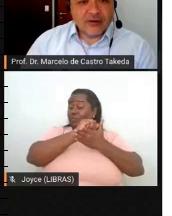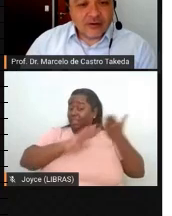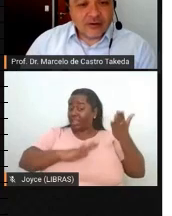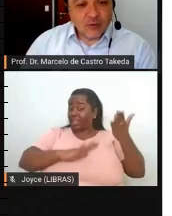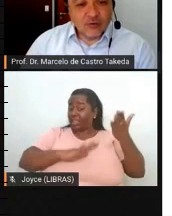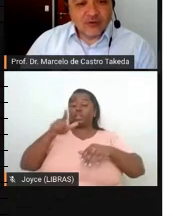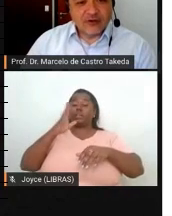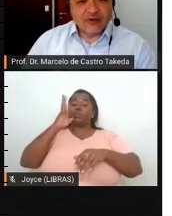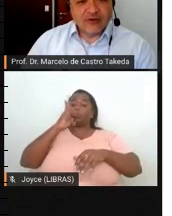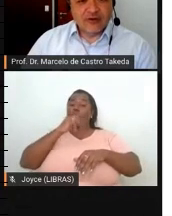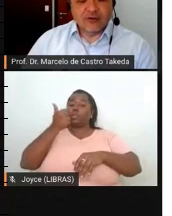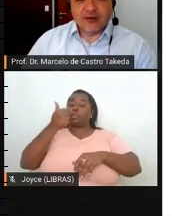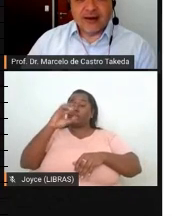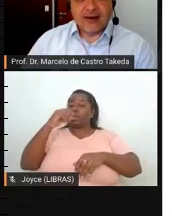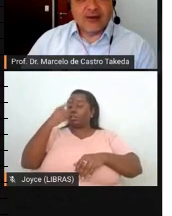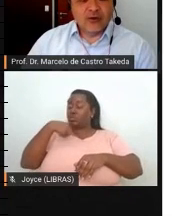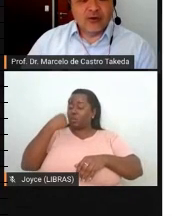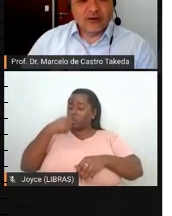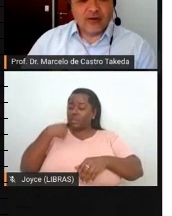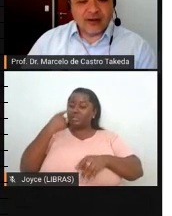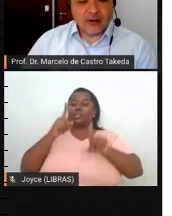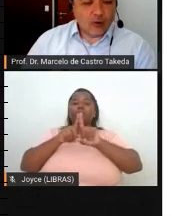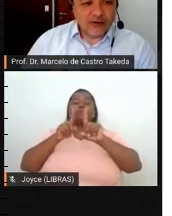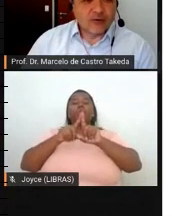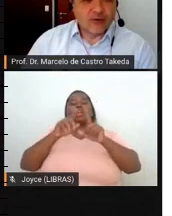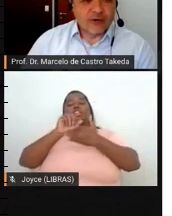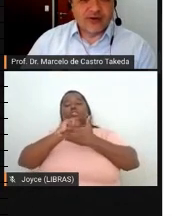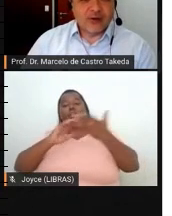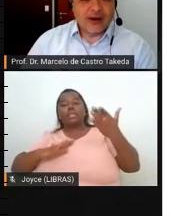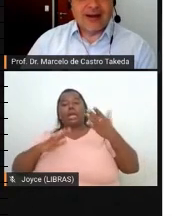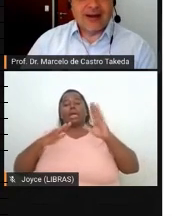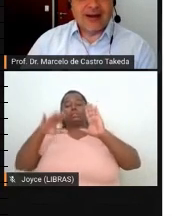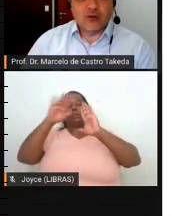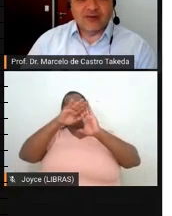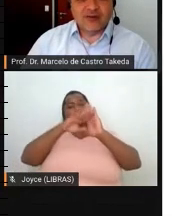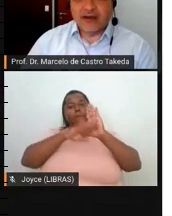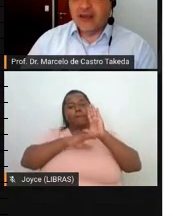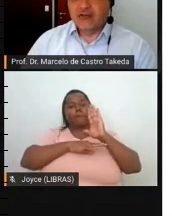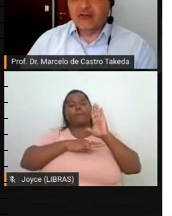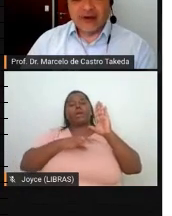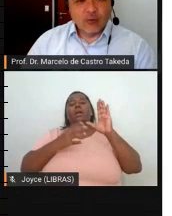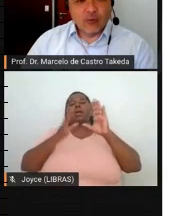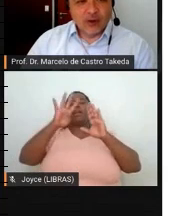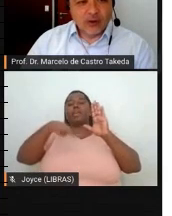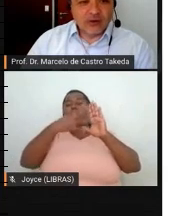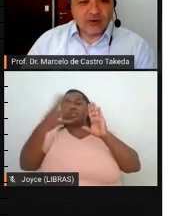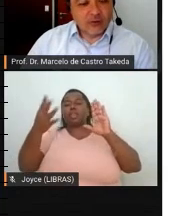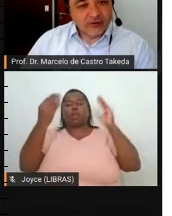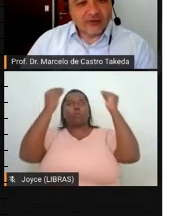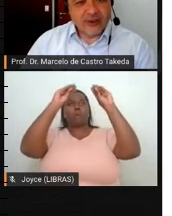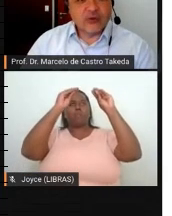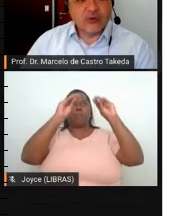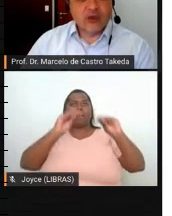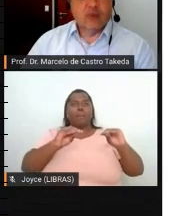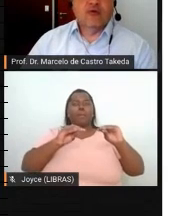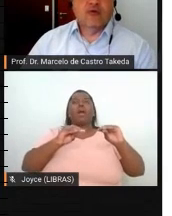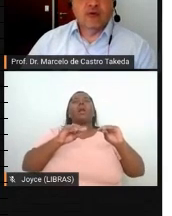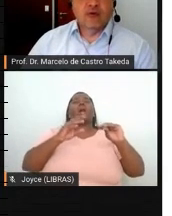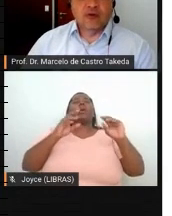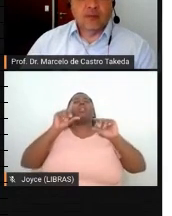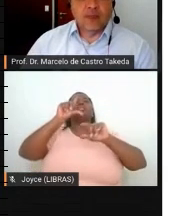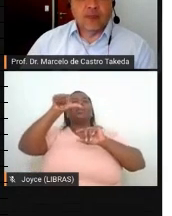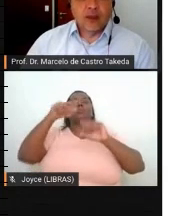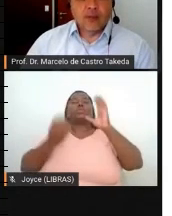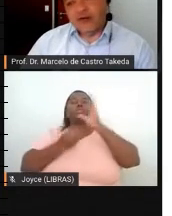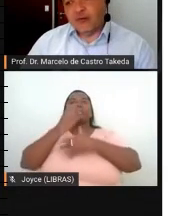Pegar esse conjunto de exercícios, aleatorizar, colocar isso no Excel, aleatorizar e gerar um banco de questões, tem um tempo envolvido